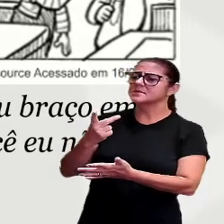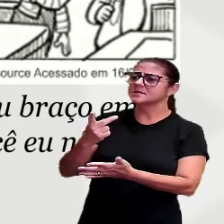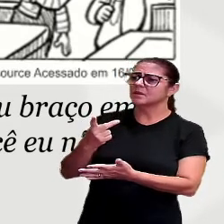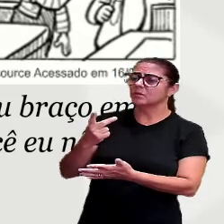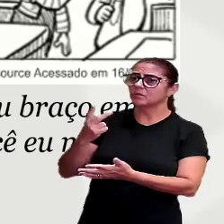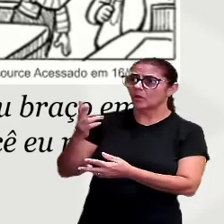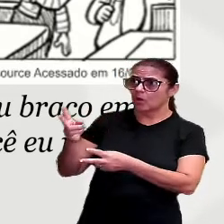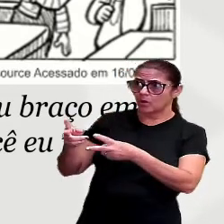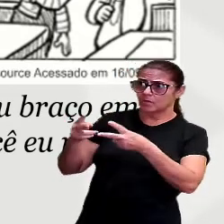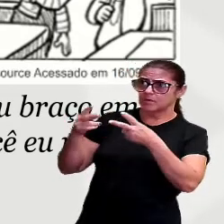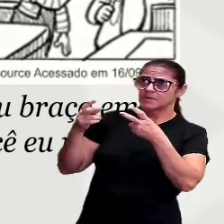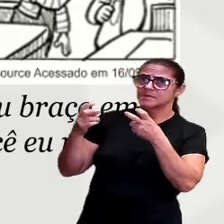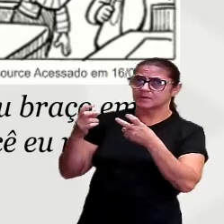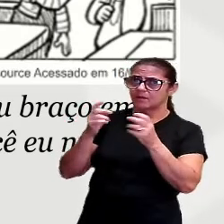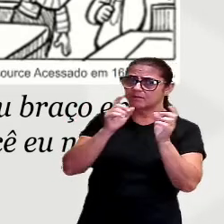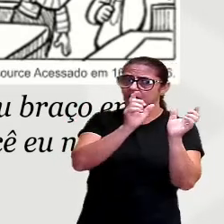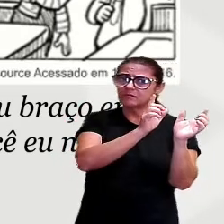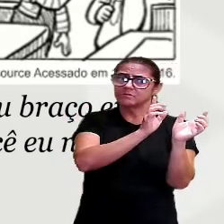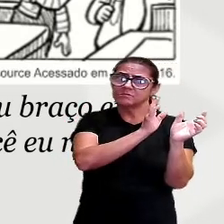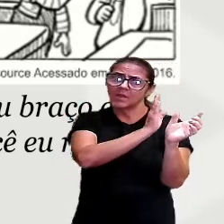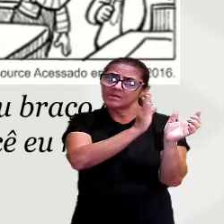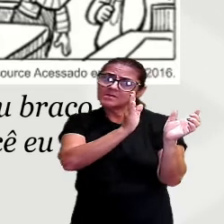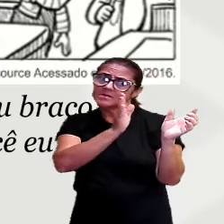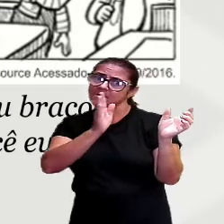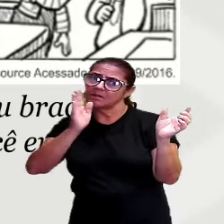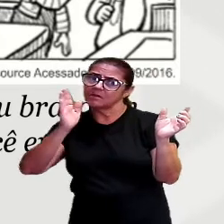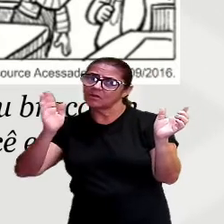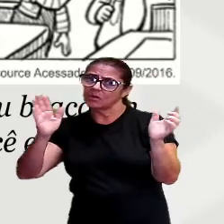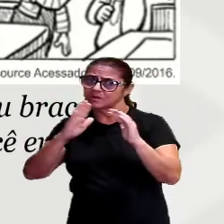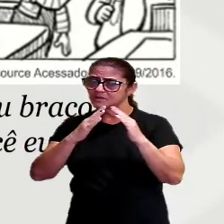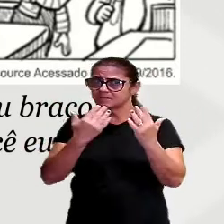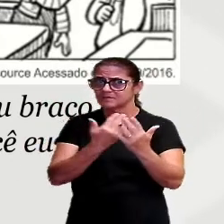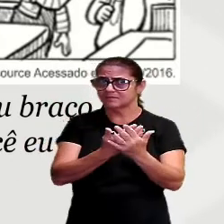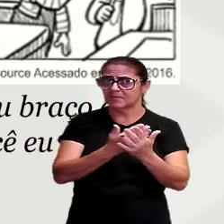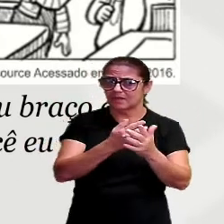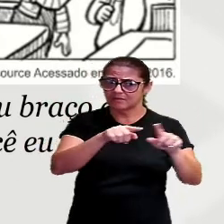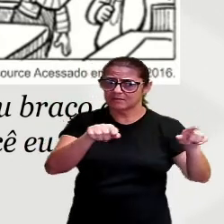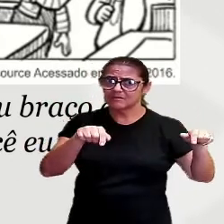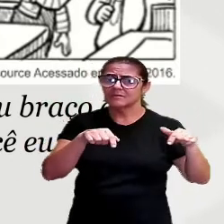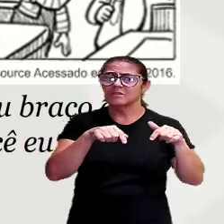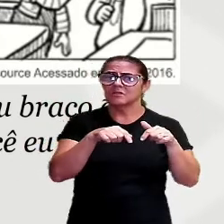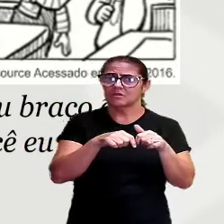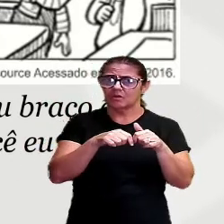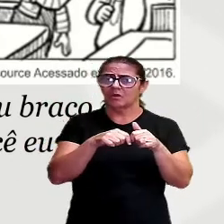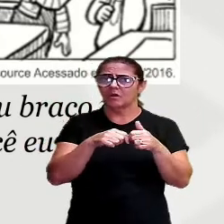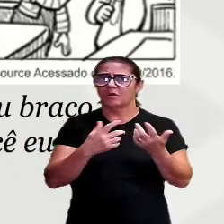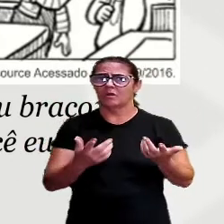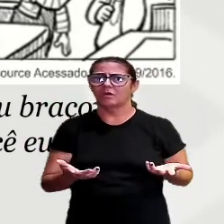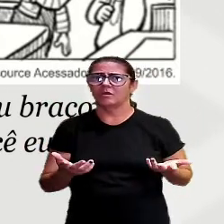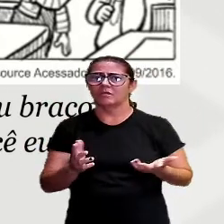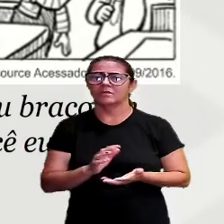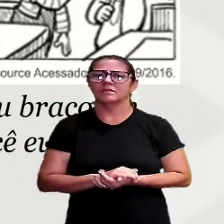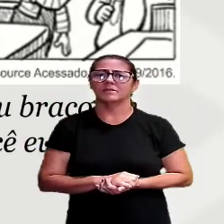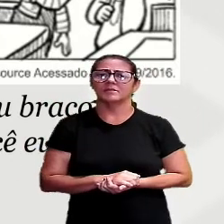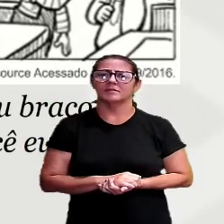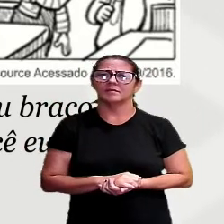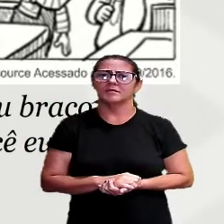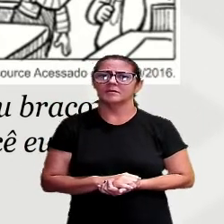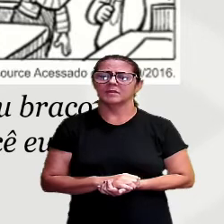Observa logo a sequência, porque nós estamos aí numa sala de aula, né, pessoal? Então, um ambiente bem nosso, bem característico